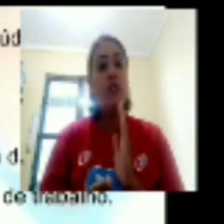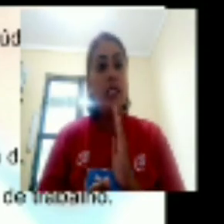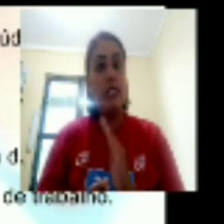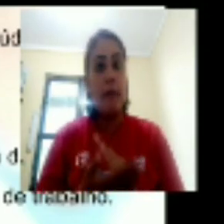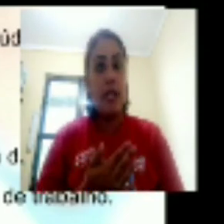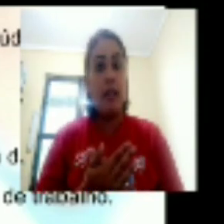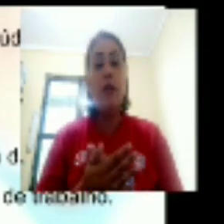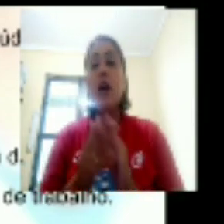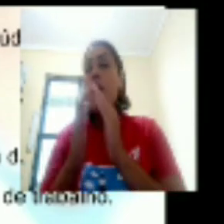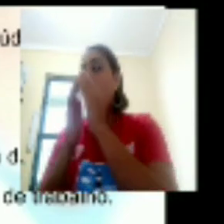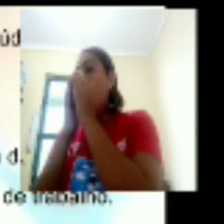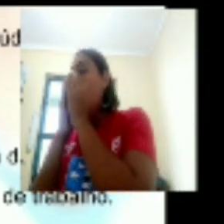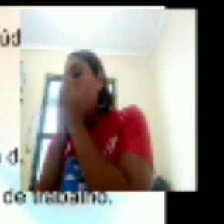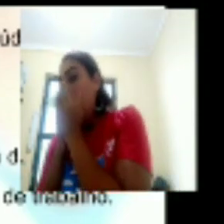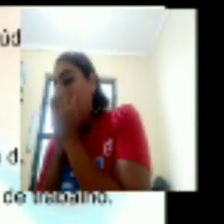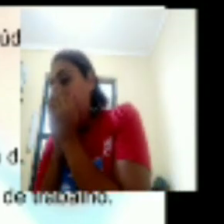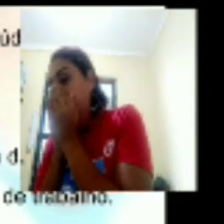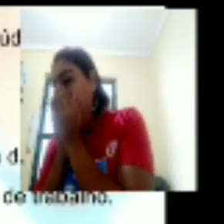é importante vocês saberem.